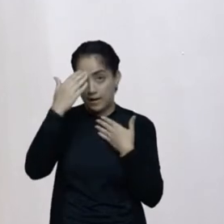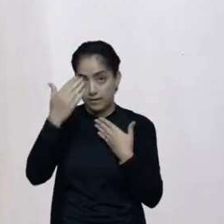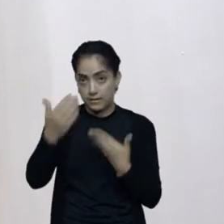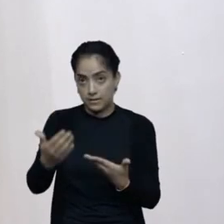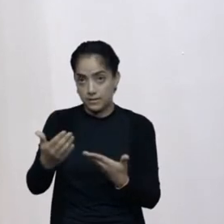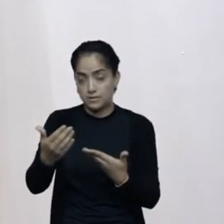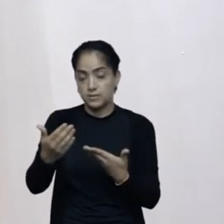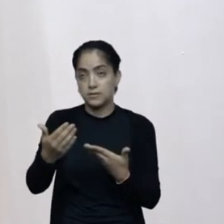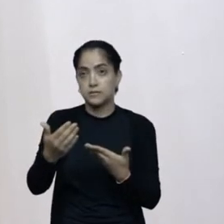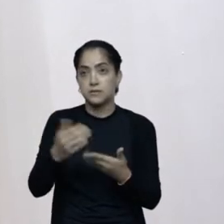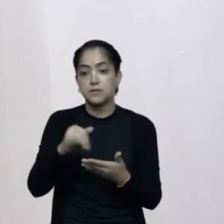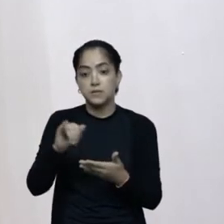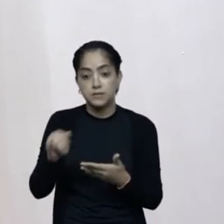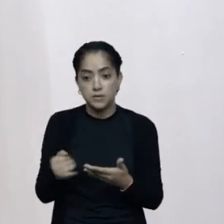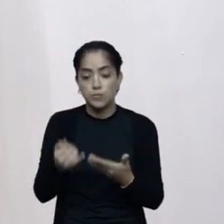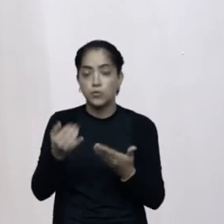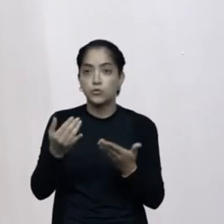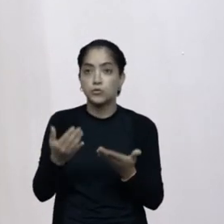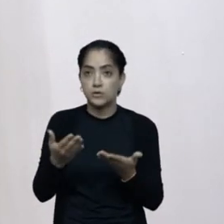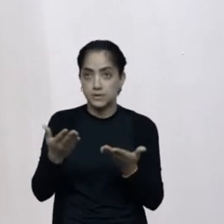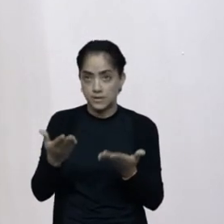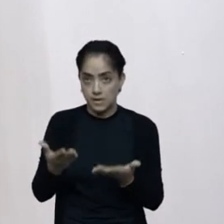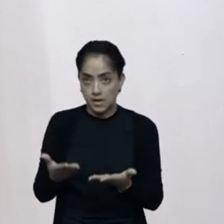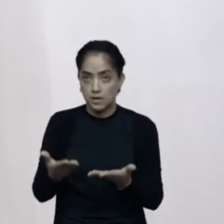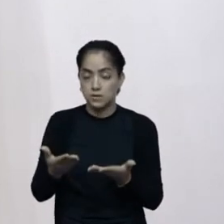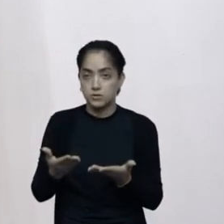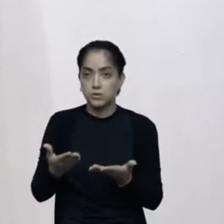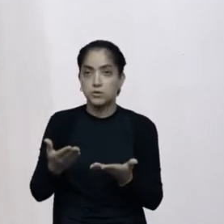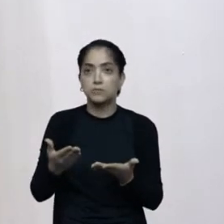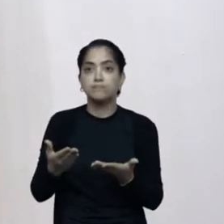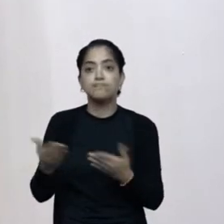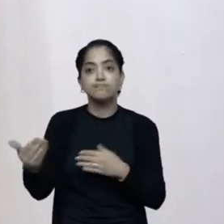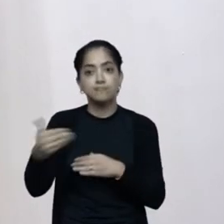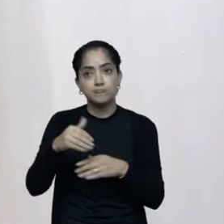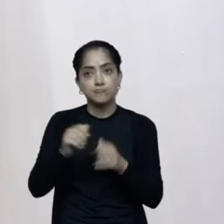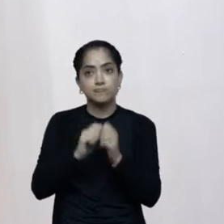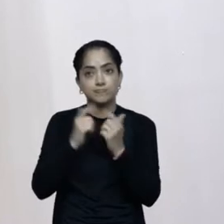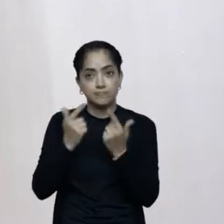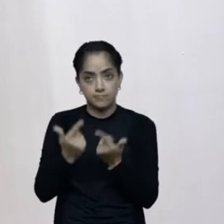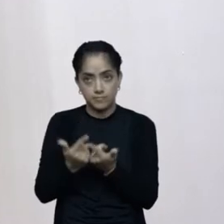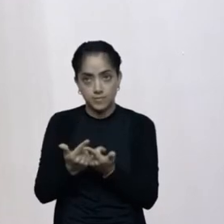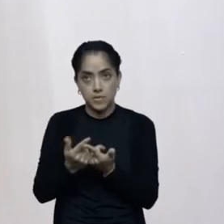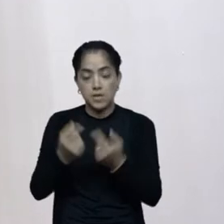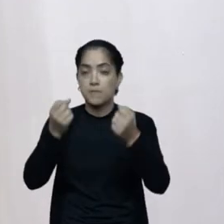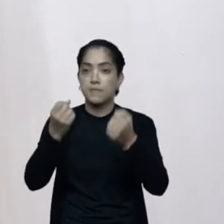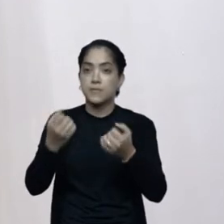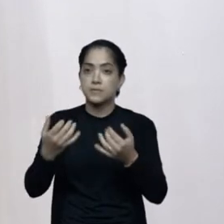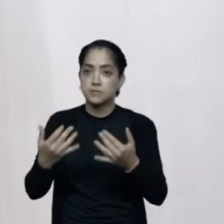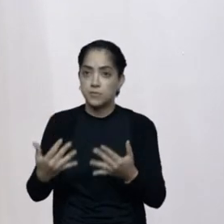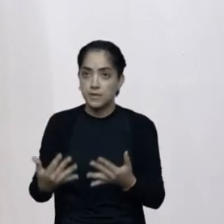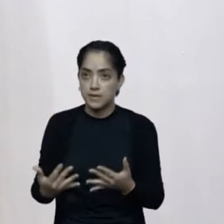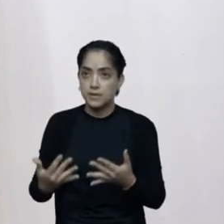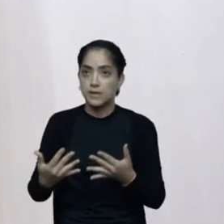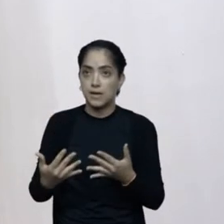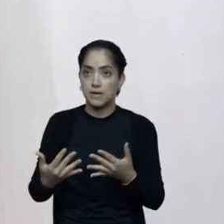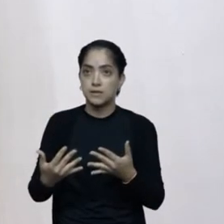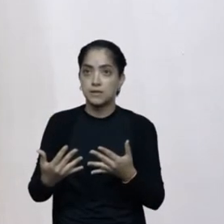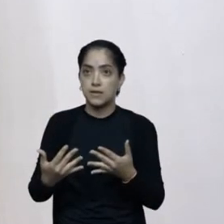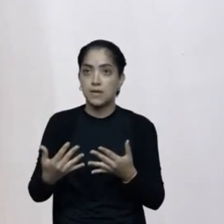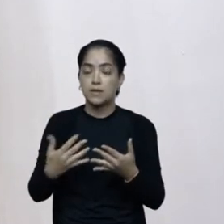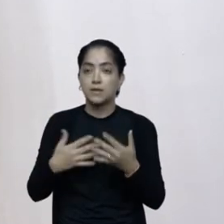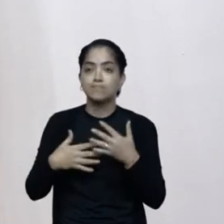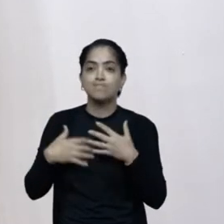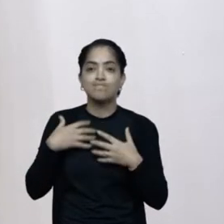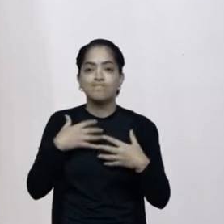a oportunidade de estar nessa casa do povo catarinense para explicar um pouco a nossa ansiedade